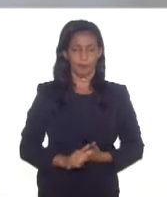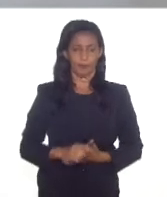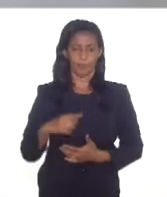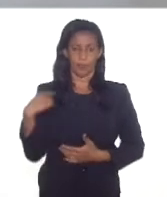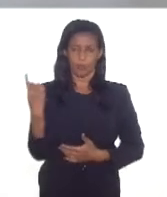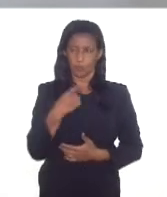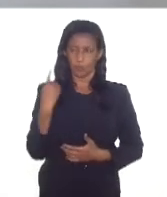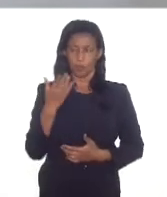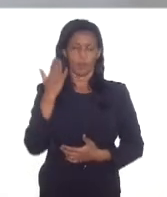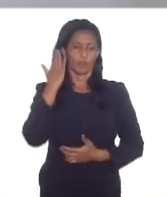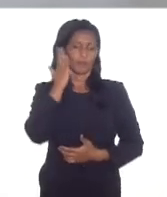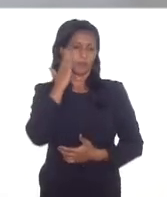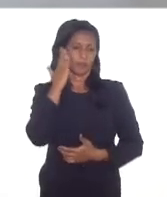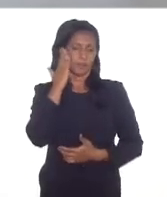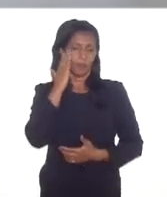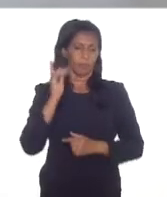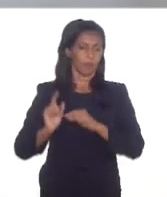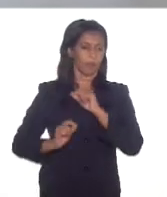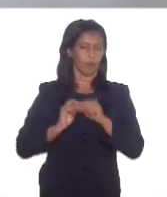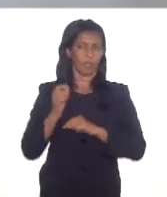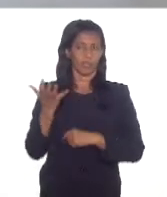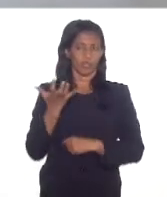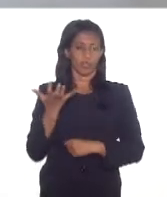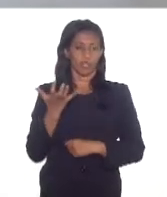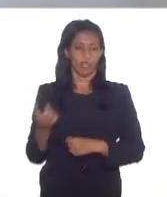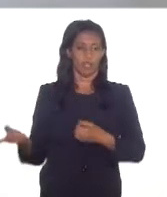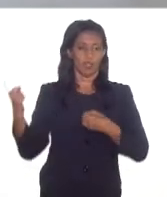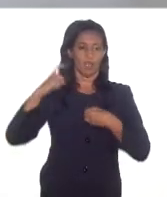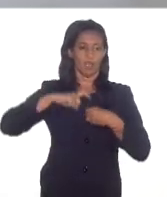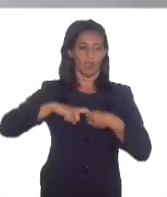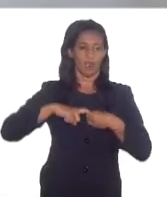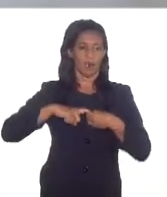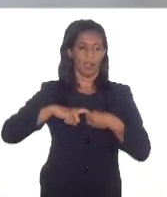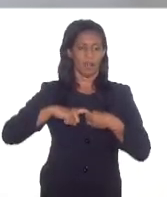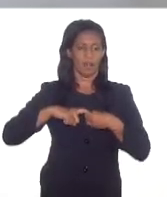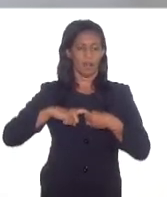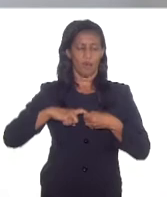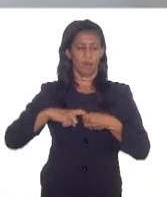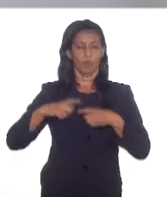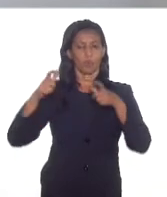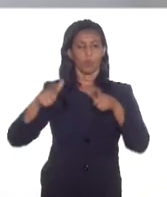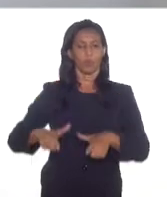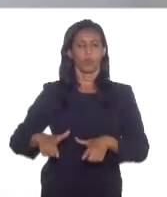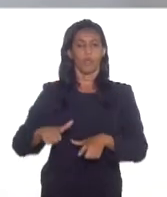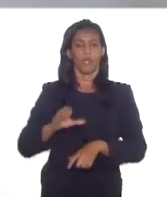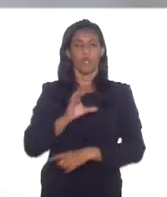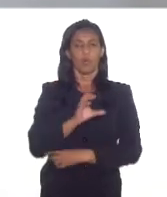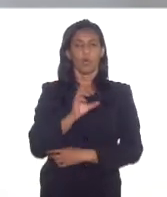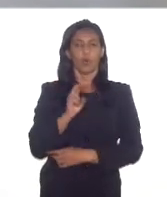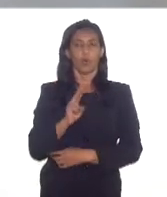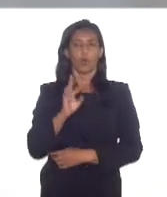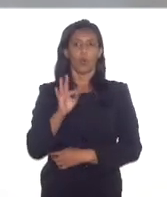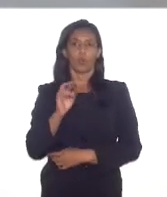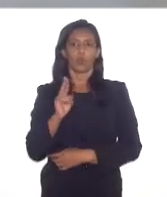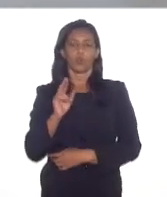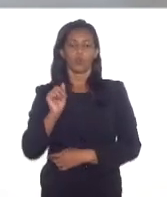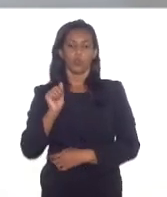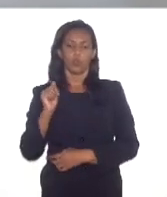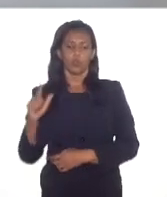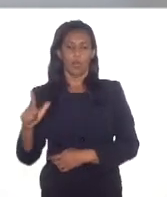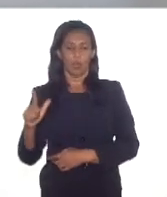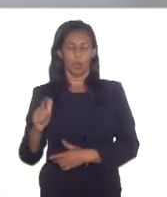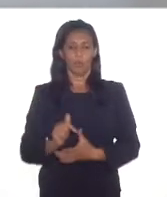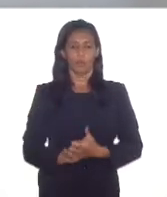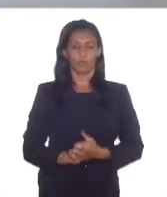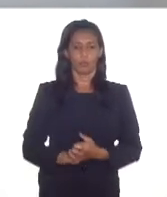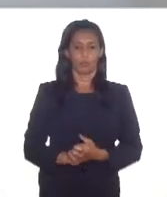sabemos ali que o que a gente quer é a volta do equipamento cultural naquela região. Então, eu acho que dá